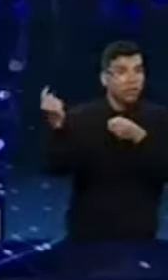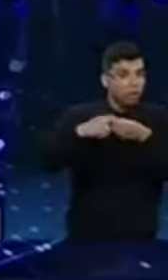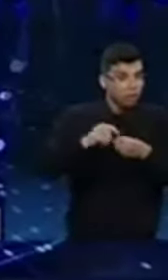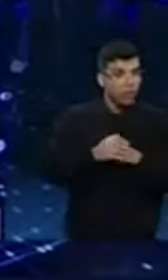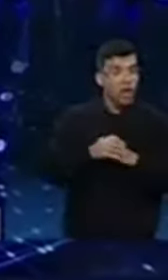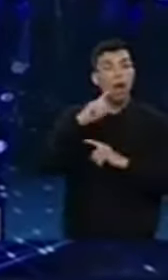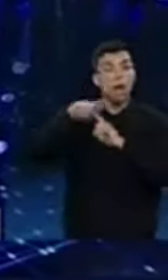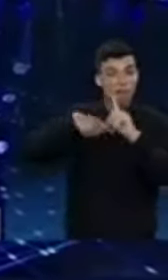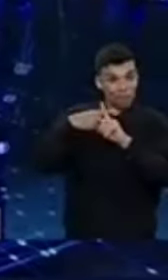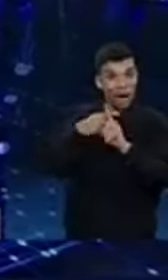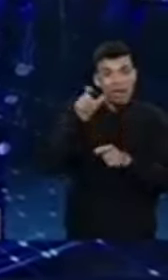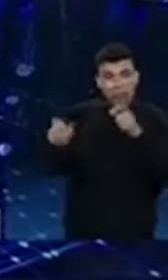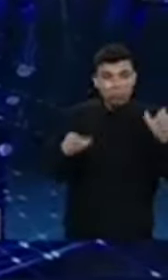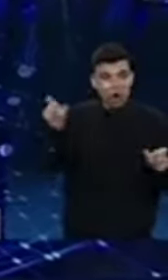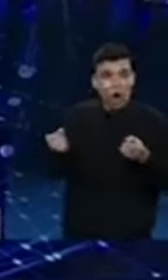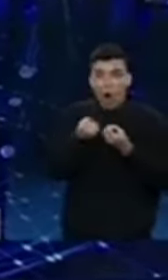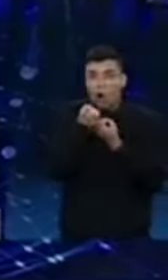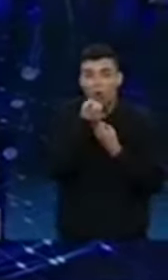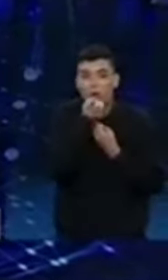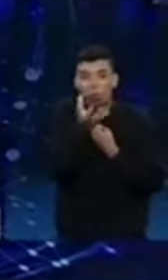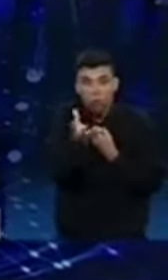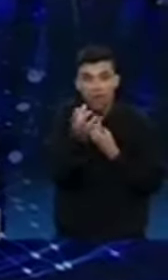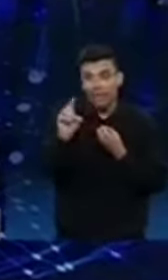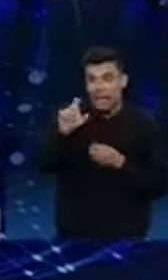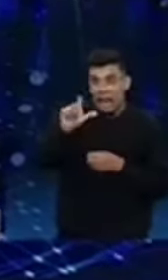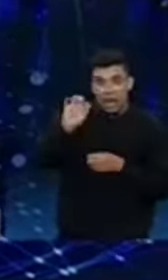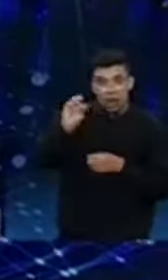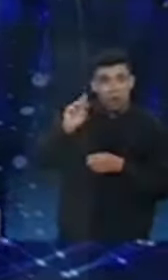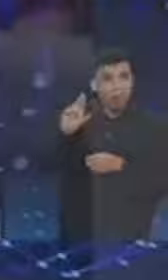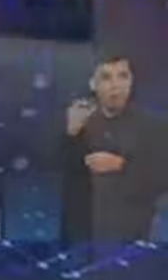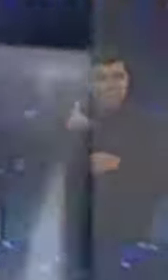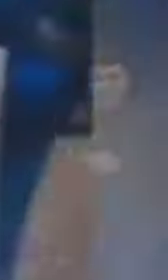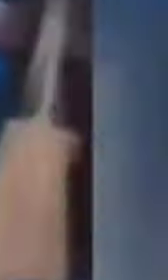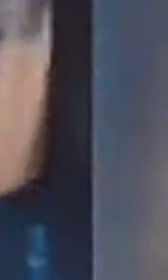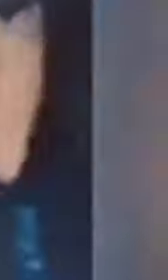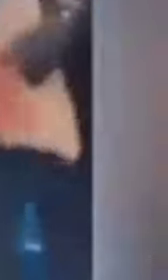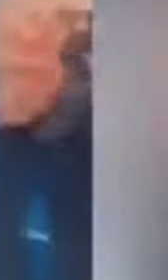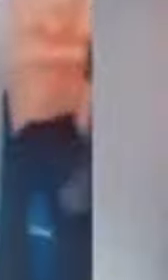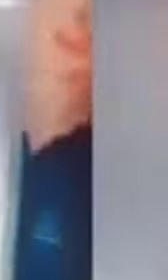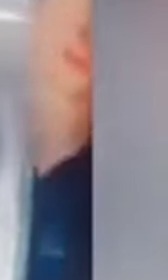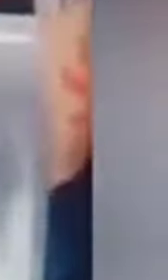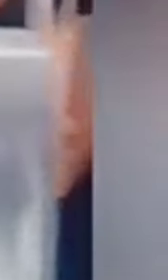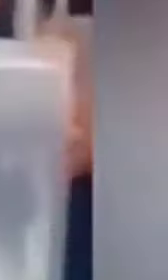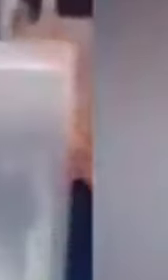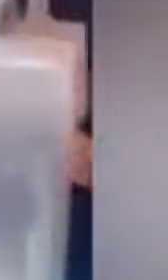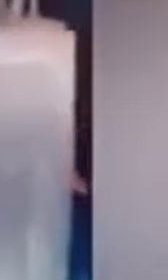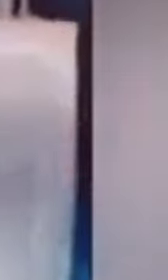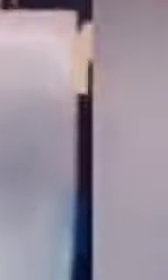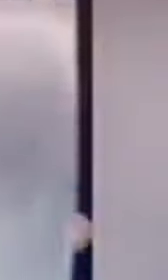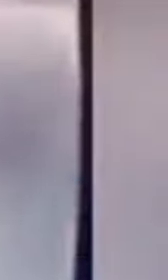dos delatores, mais outros quase 6 bi para os Estados Unidos. Não, quando ele senta, ó.